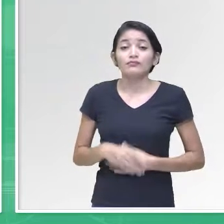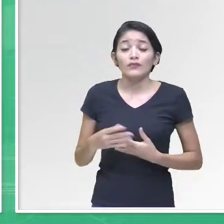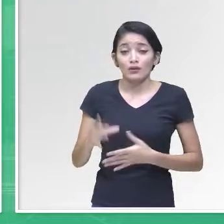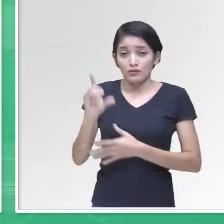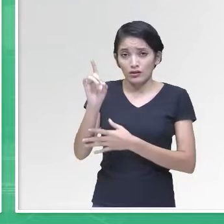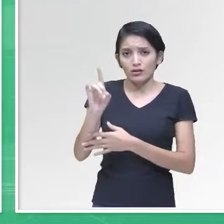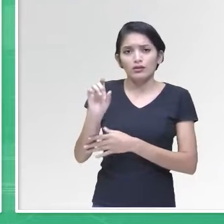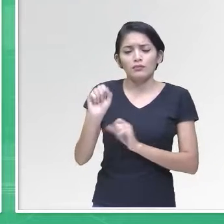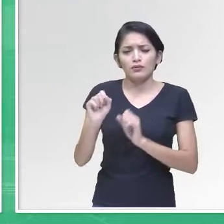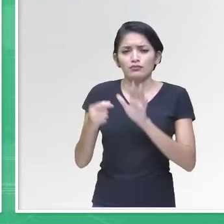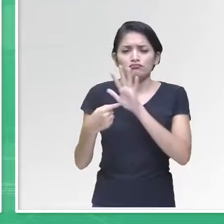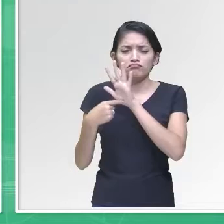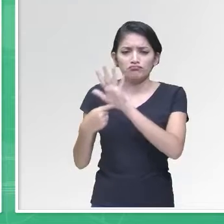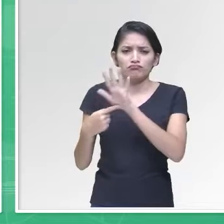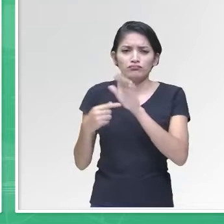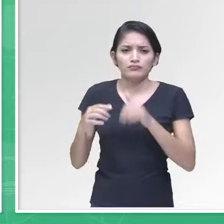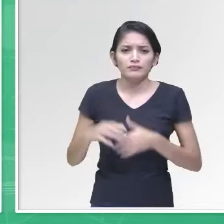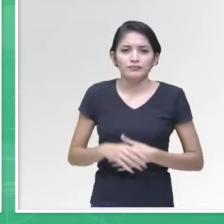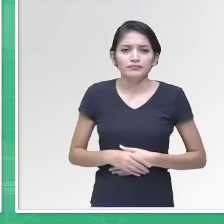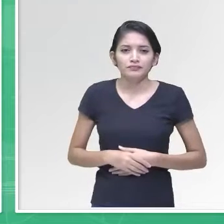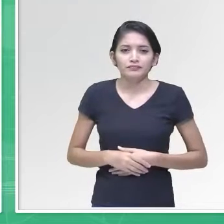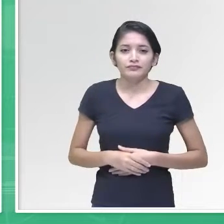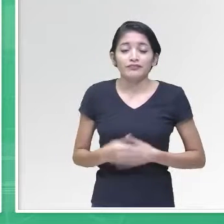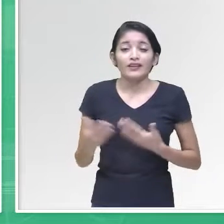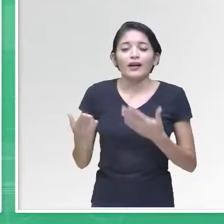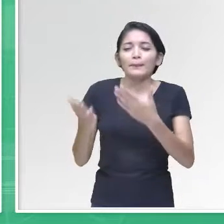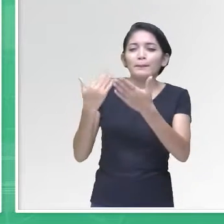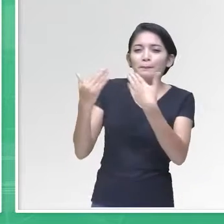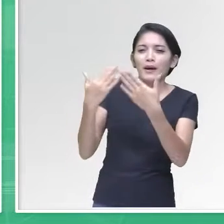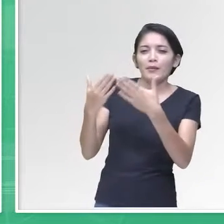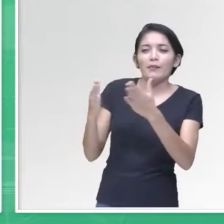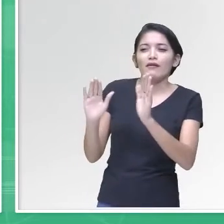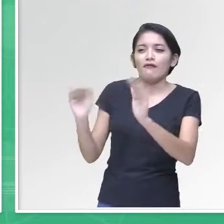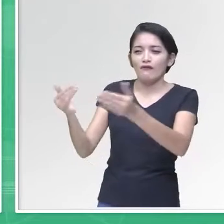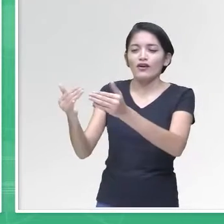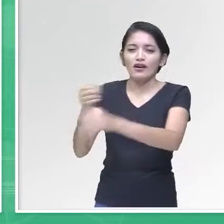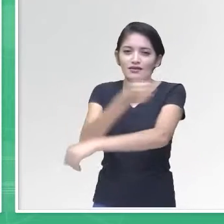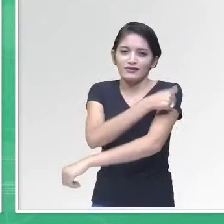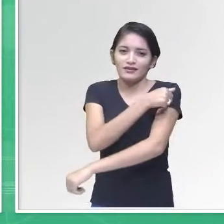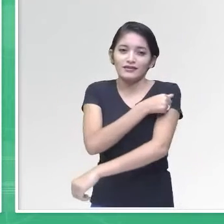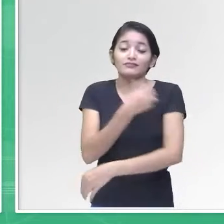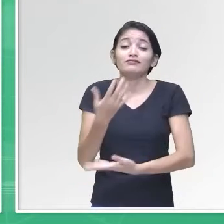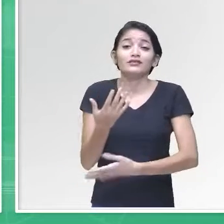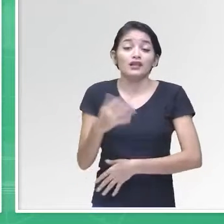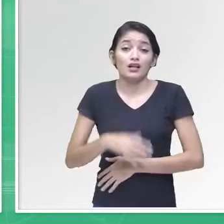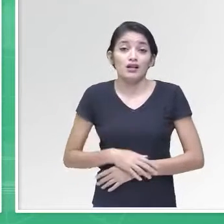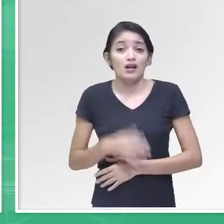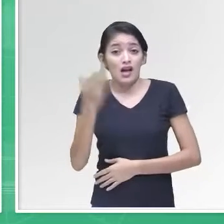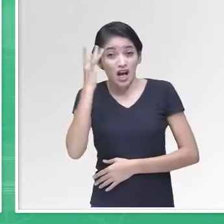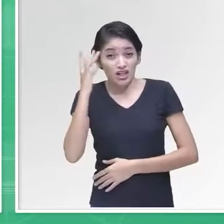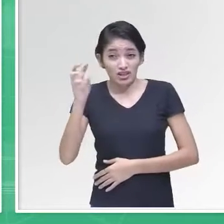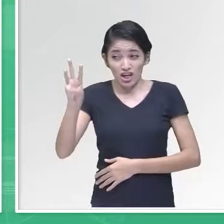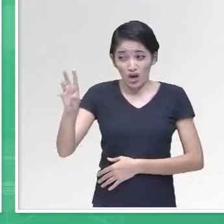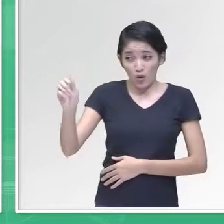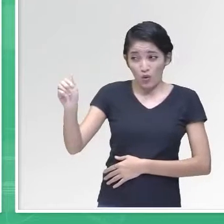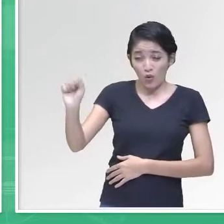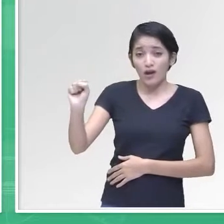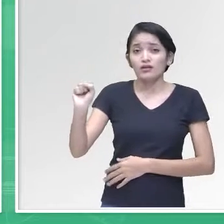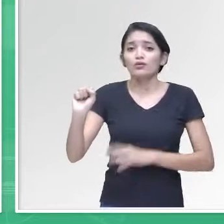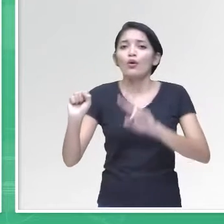Pode passar para cá, diretora, que eu quero conversar aqui, ter um papo reto com essa galera. E aí? É was or were? O que é que vocês